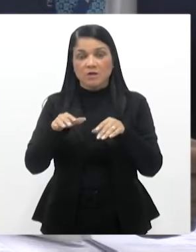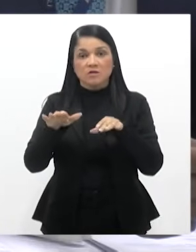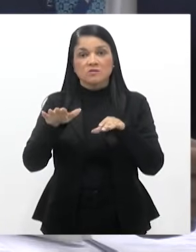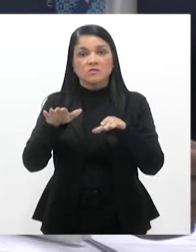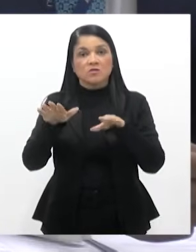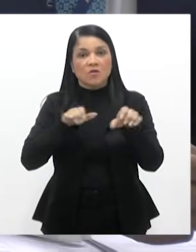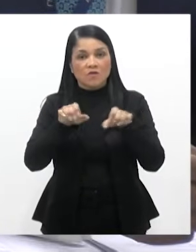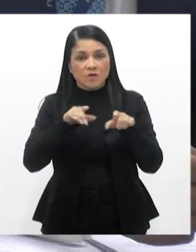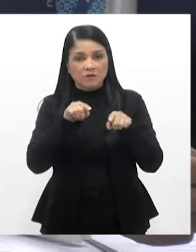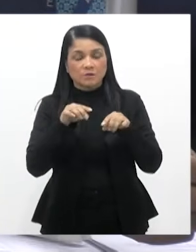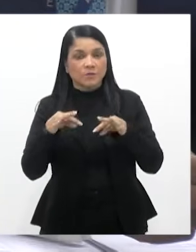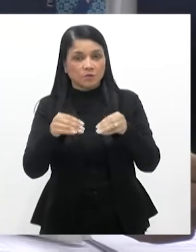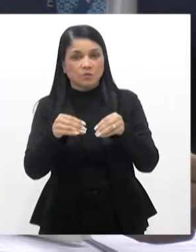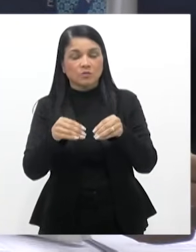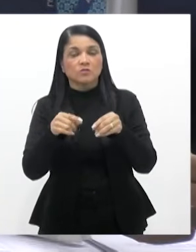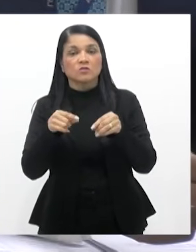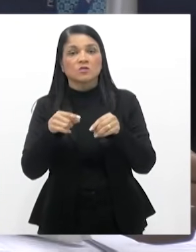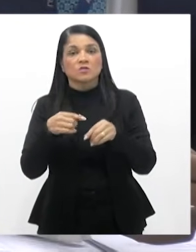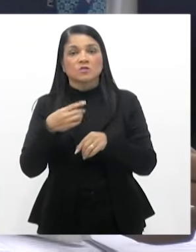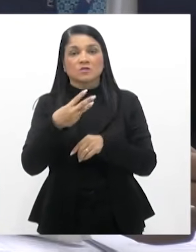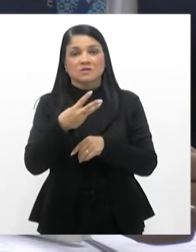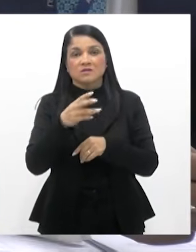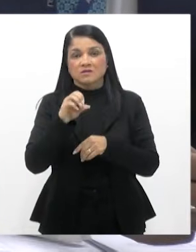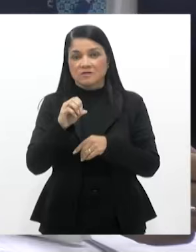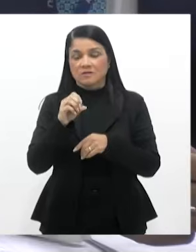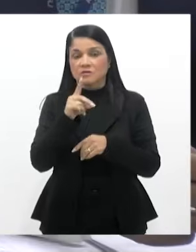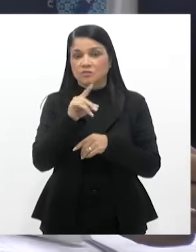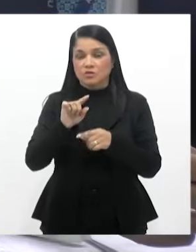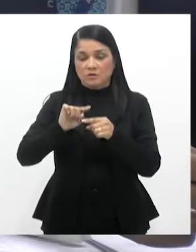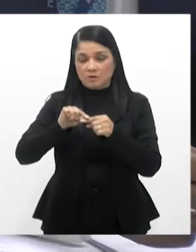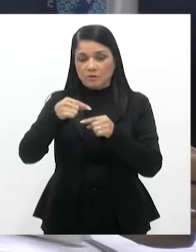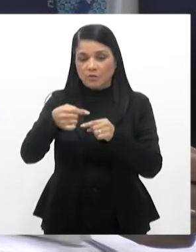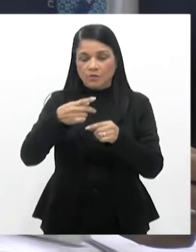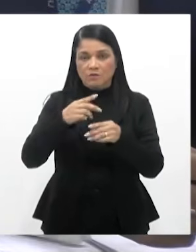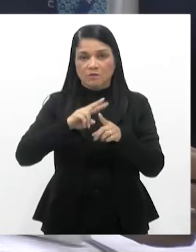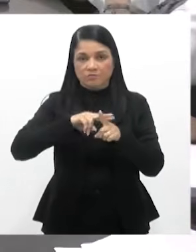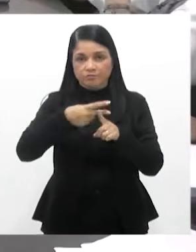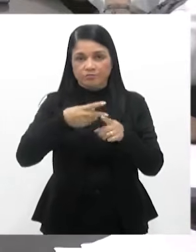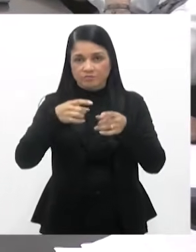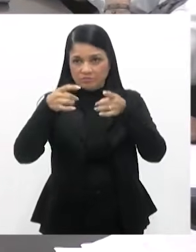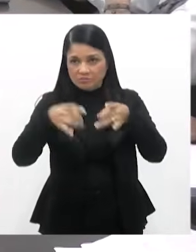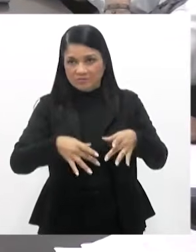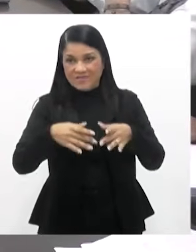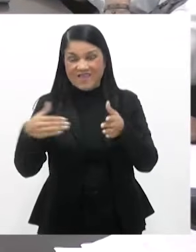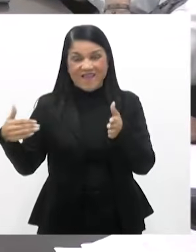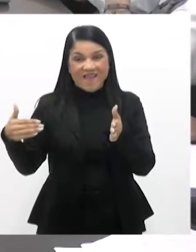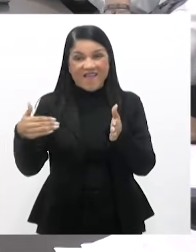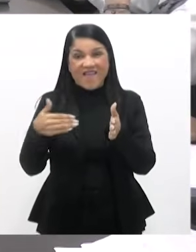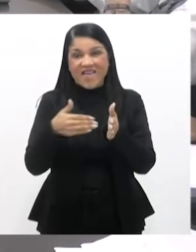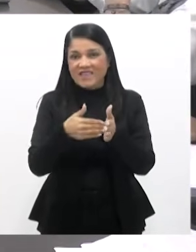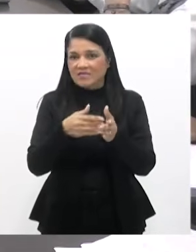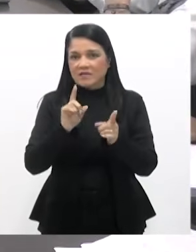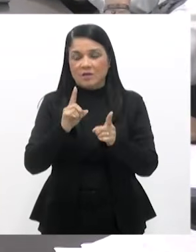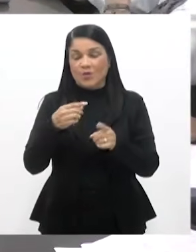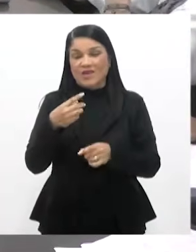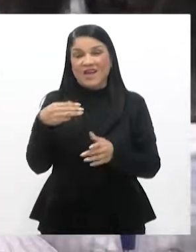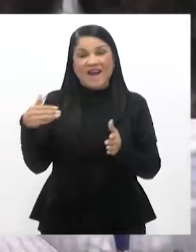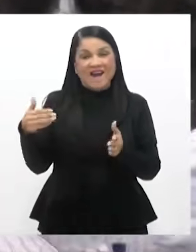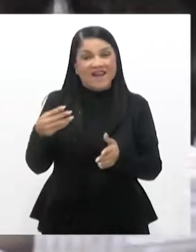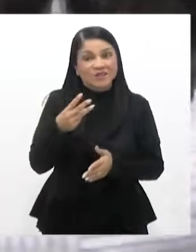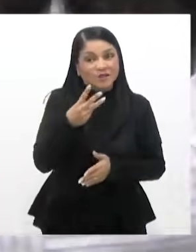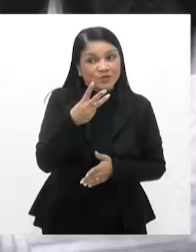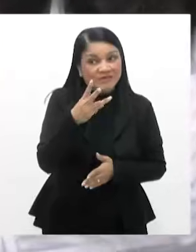esse fim, no 30º dia após a ocorrência da dupla vacância. Não é em até, é no 30º. É isso que